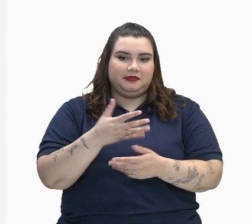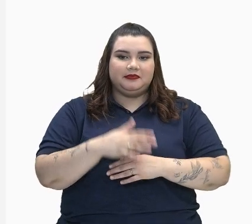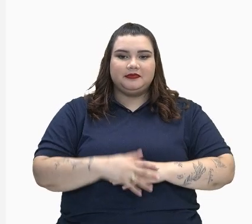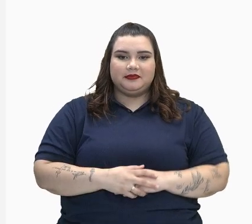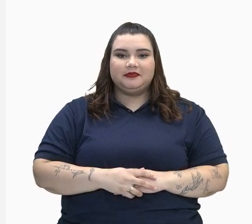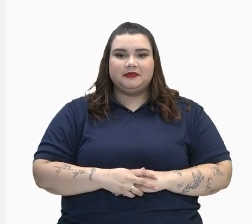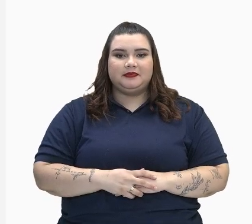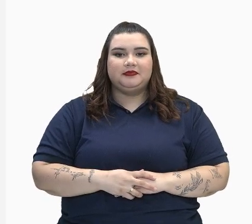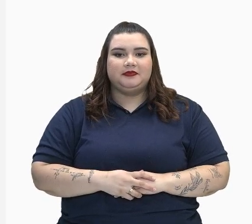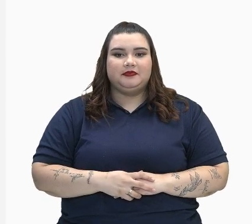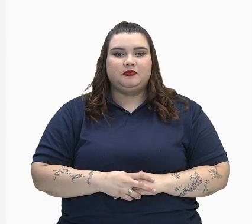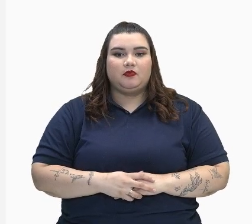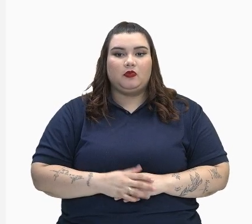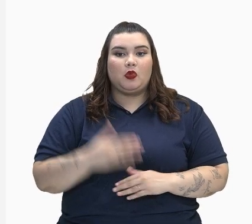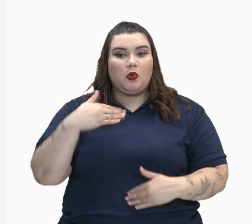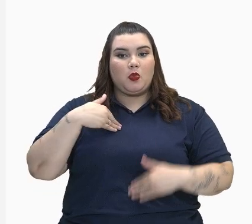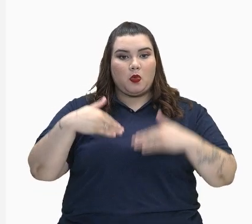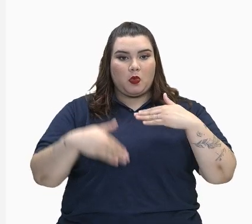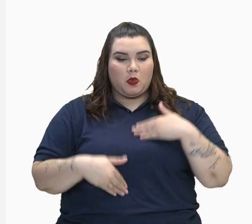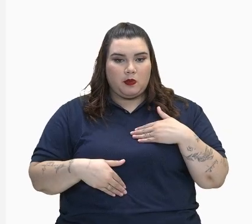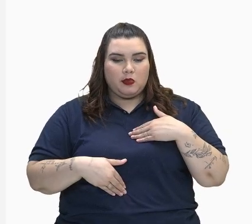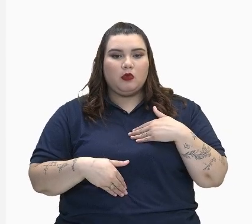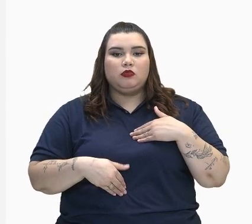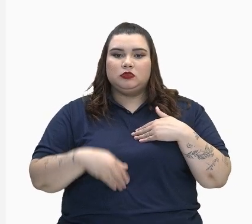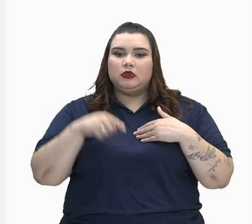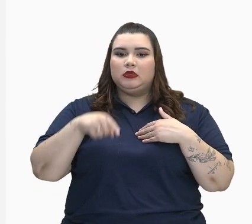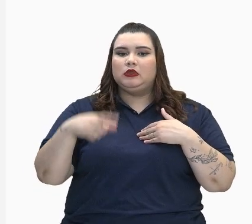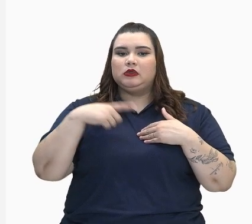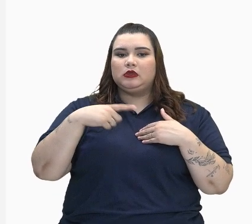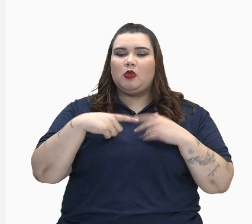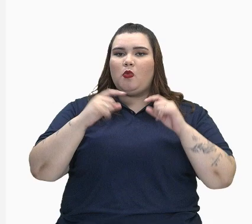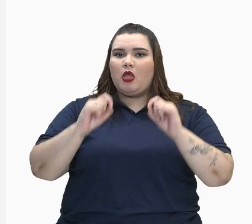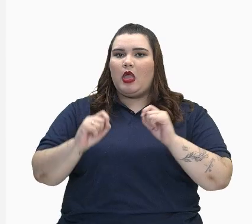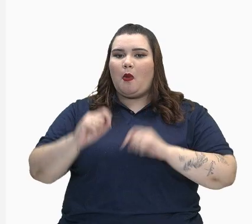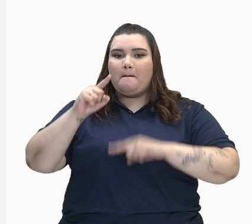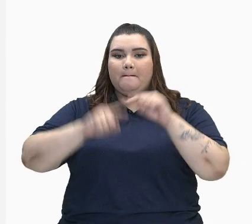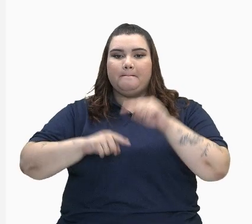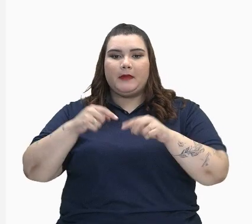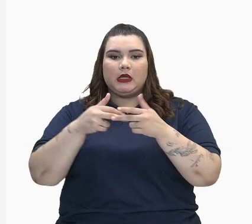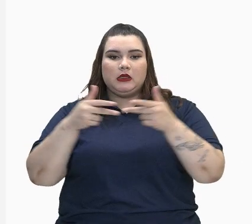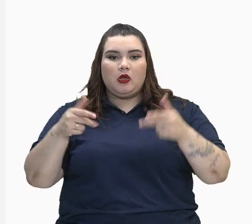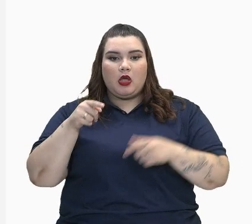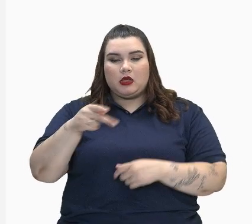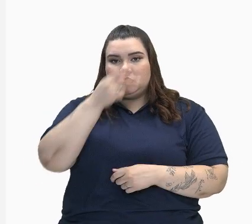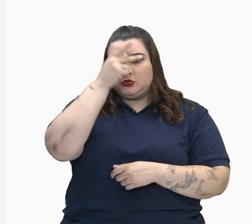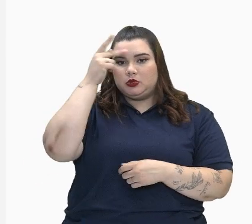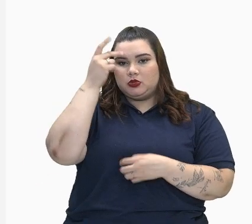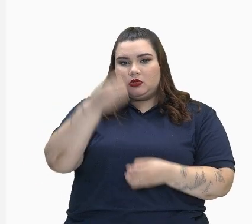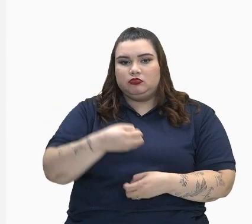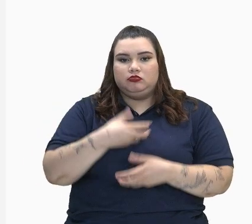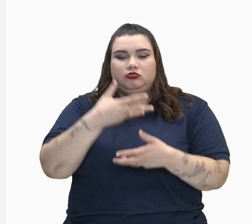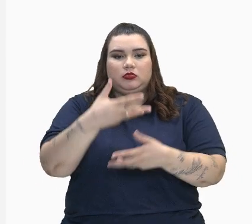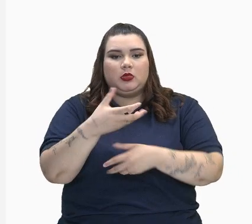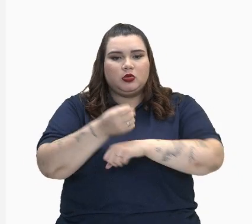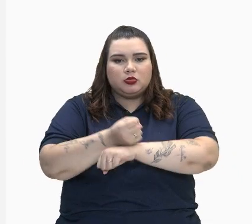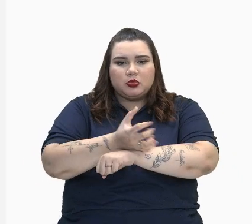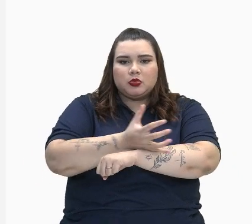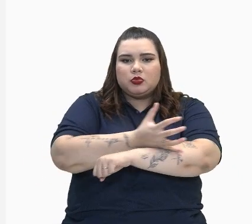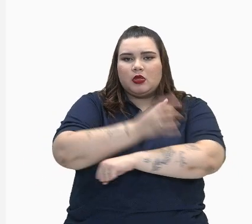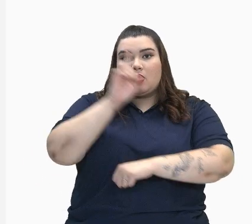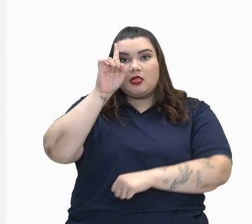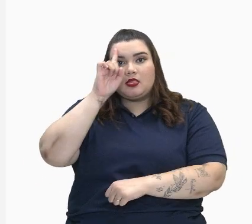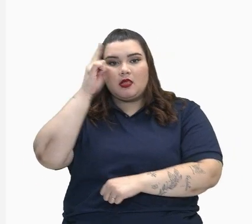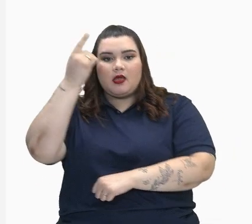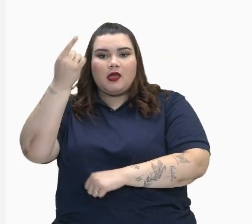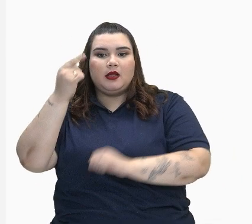movimentos significativos. O corpo cênico é um instrumento através do qual o artista expressa